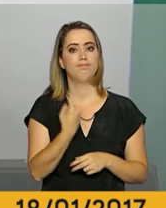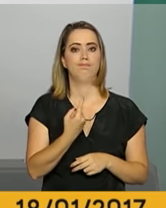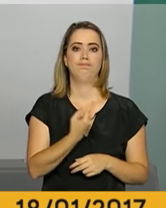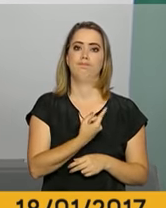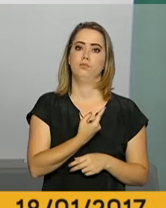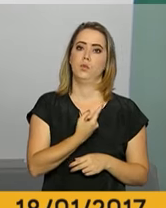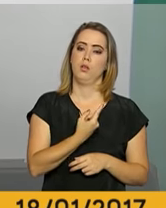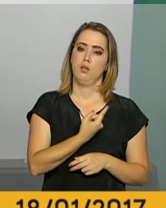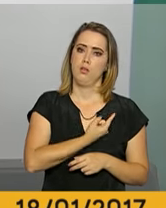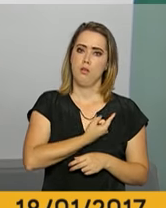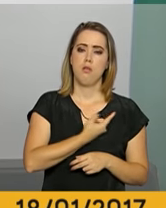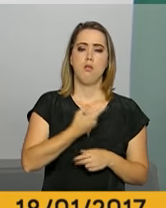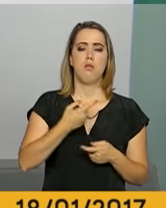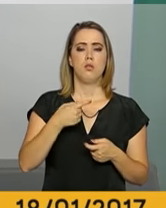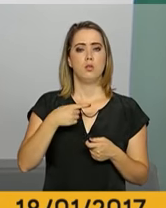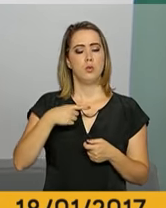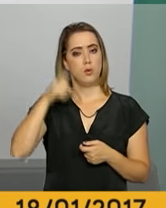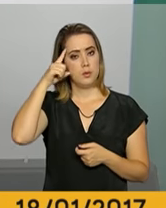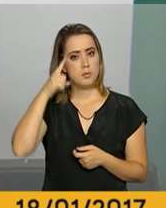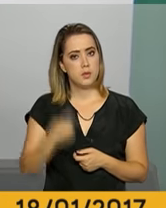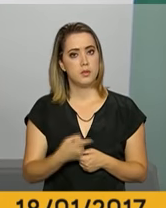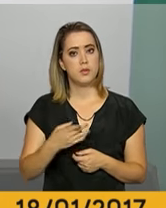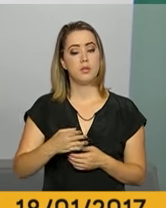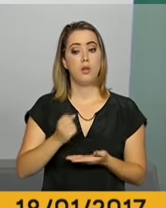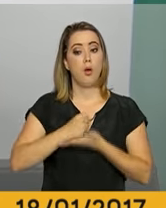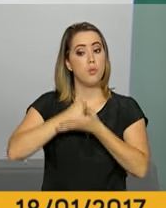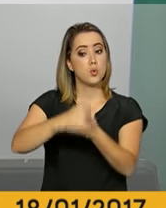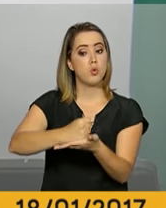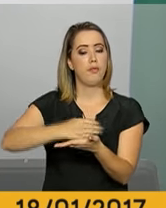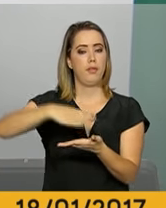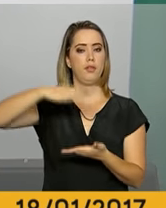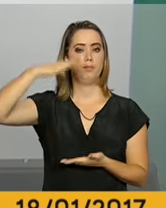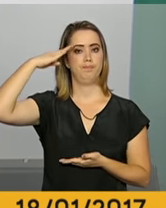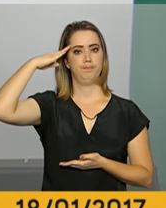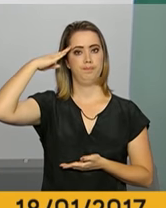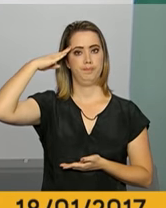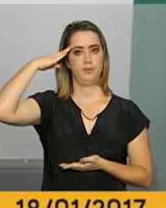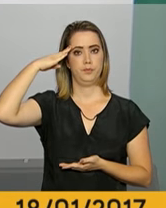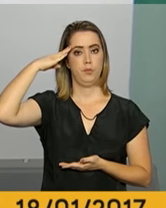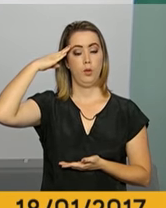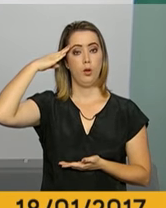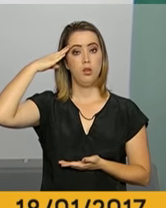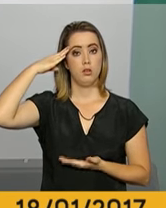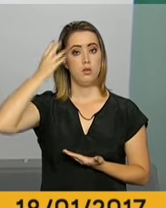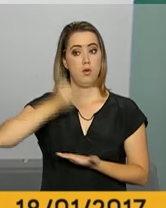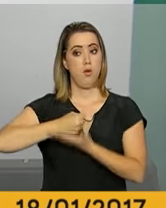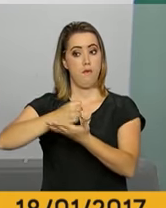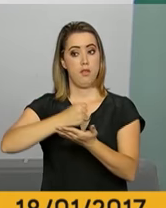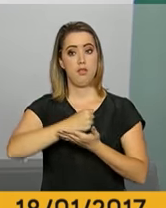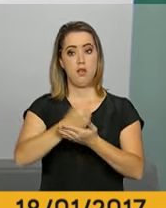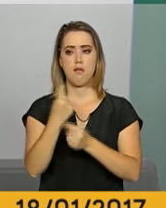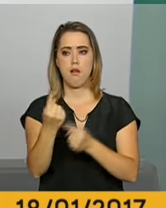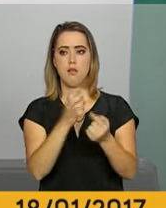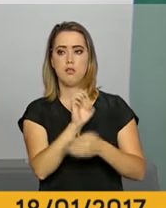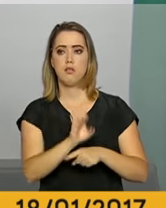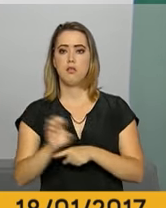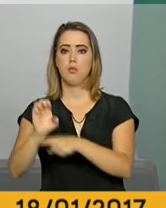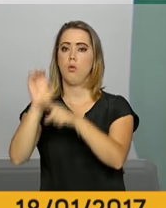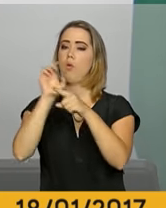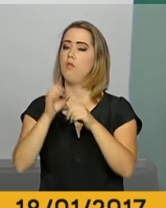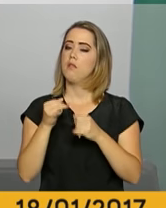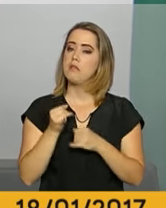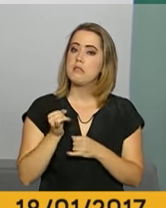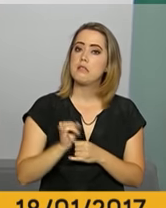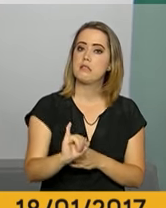eu deveria colocar as Forças Armadas à disposição dos governos estaduais, desde que haja